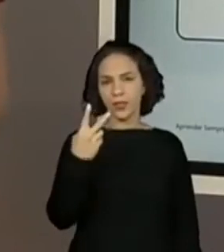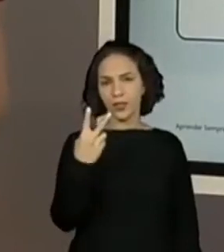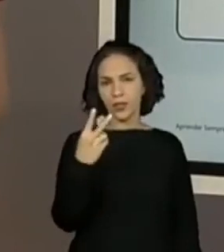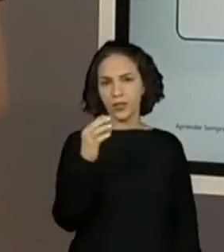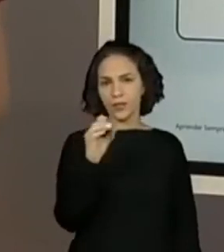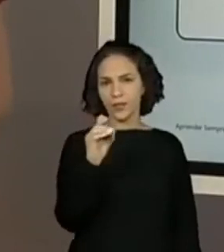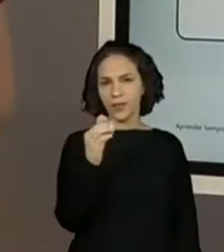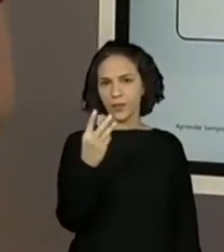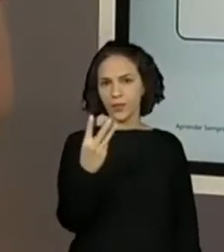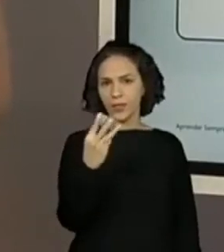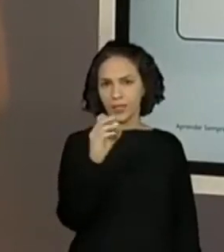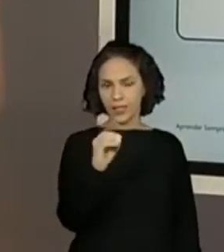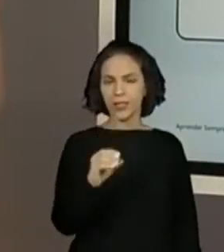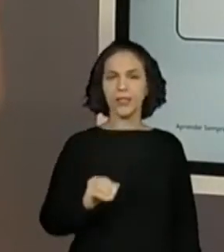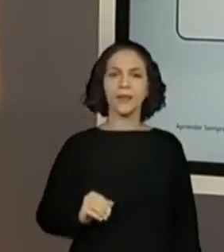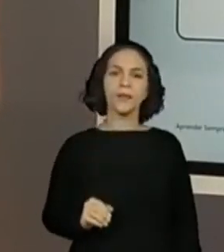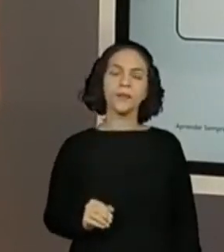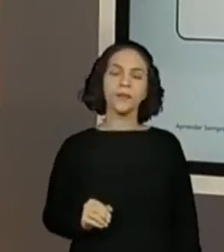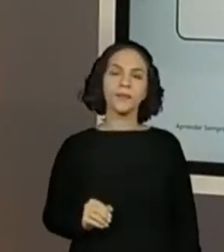2030,